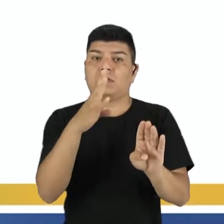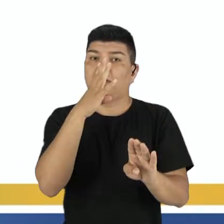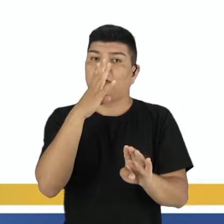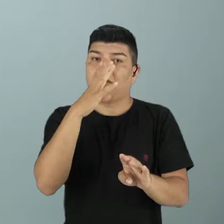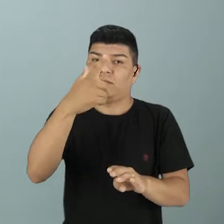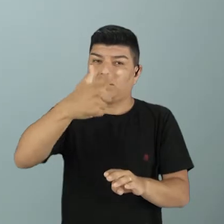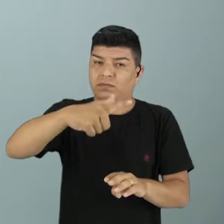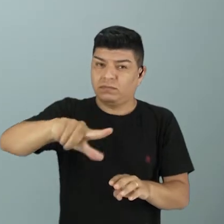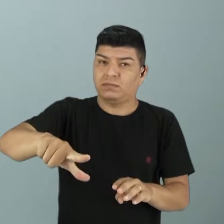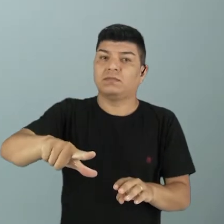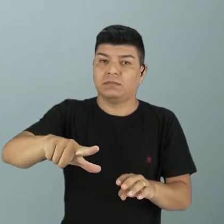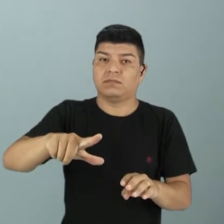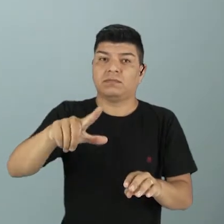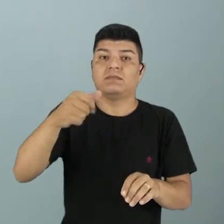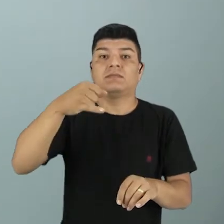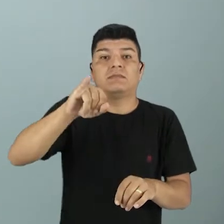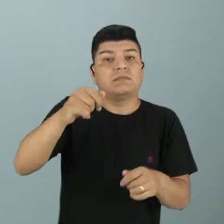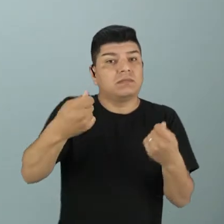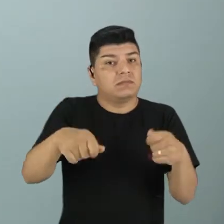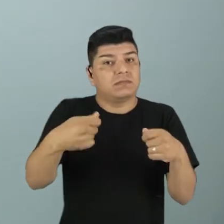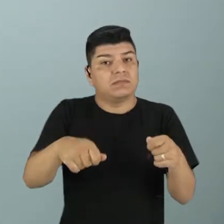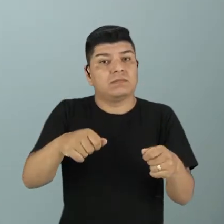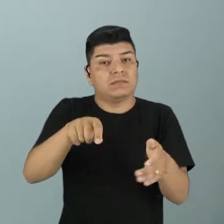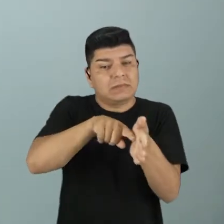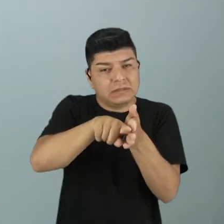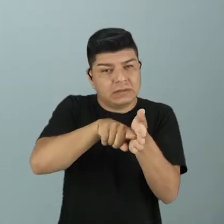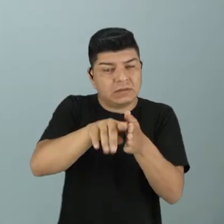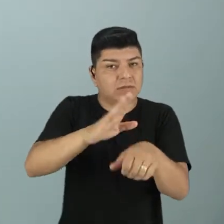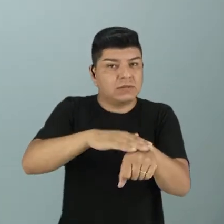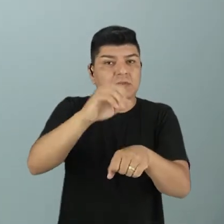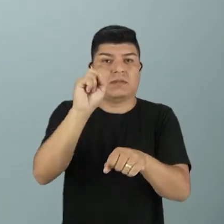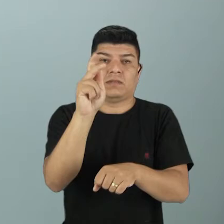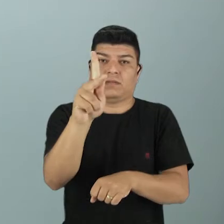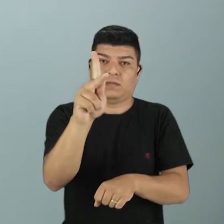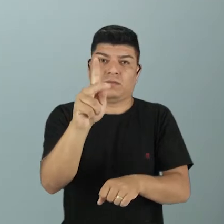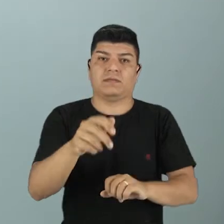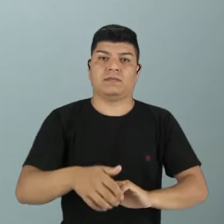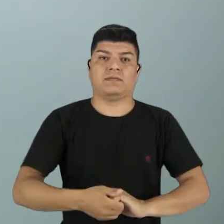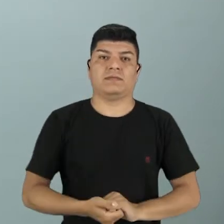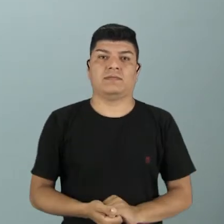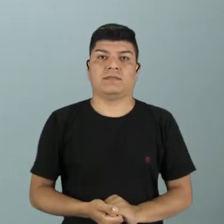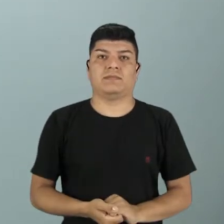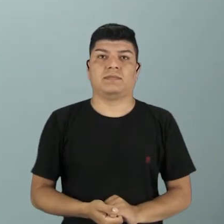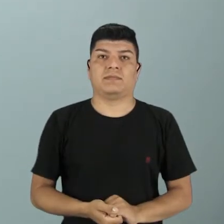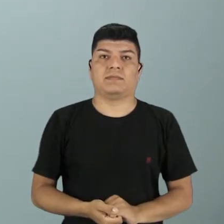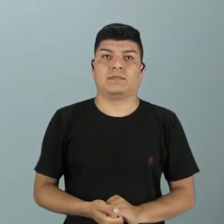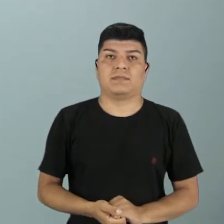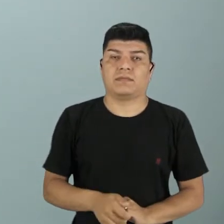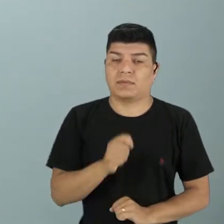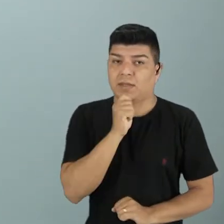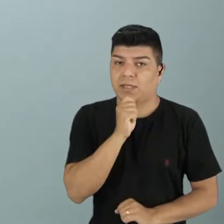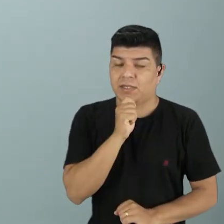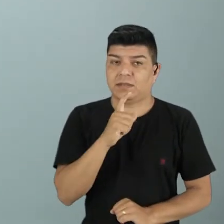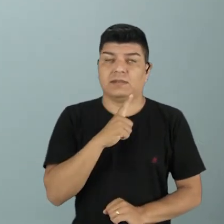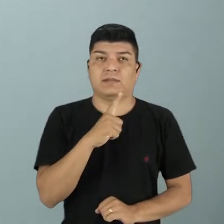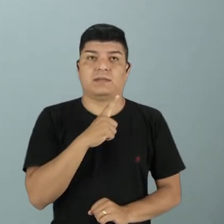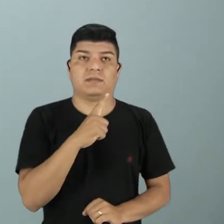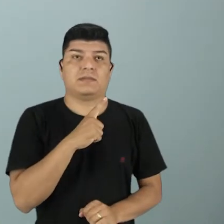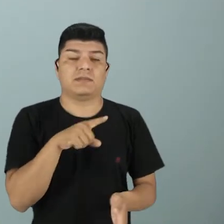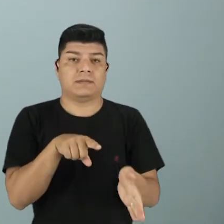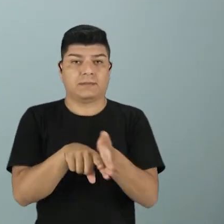Assista novamente e, se necessário ainda, faça mais pesquisas sobre o conteúdo, ok? Bom, ainda temos